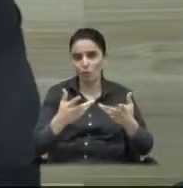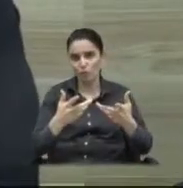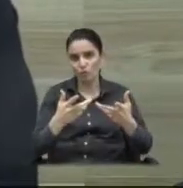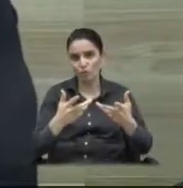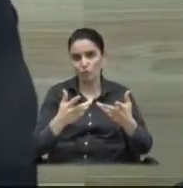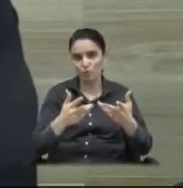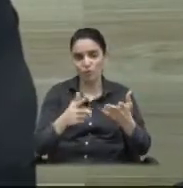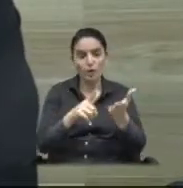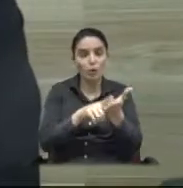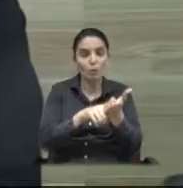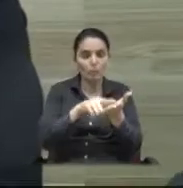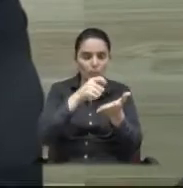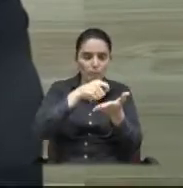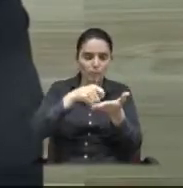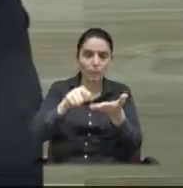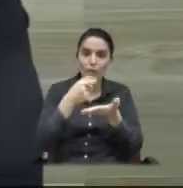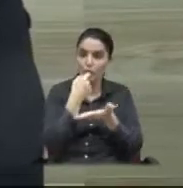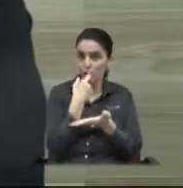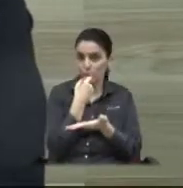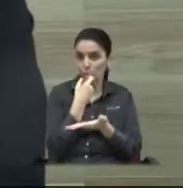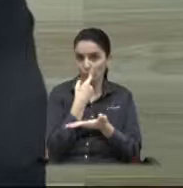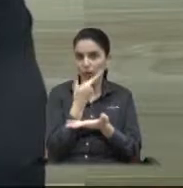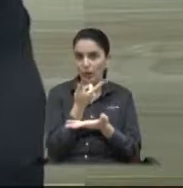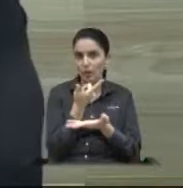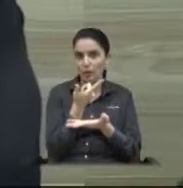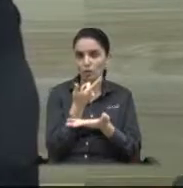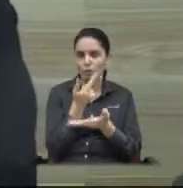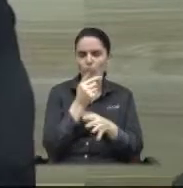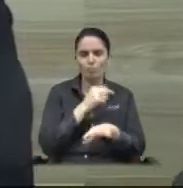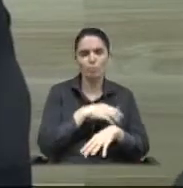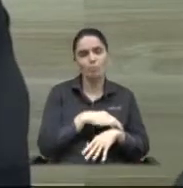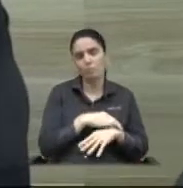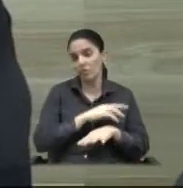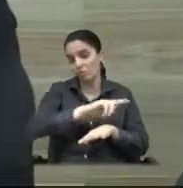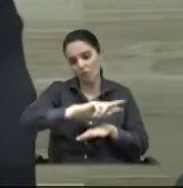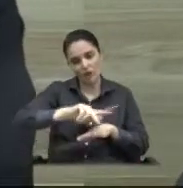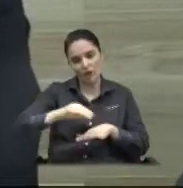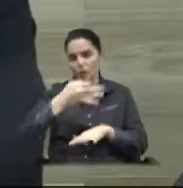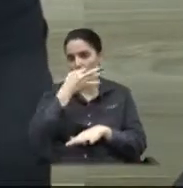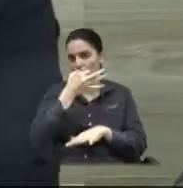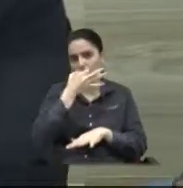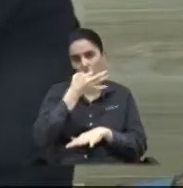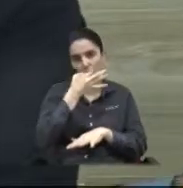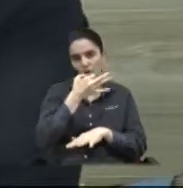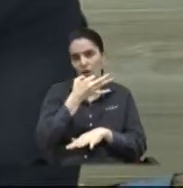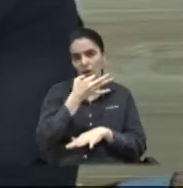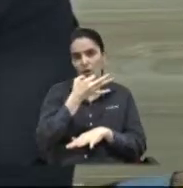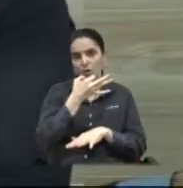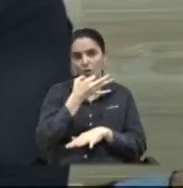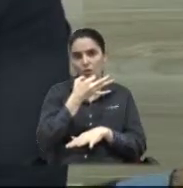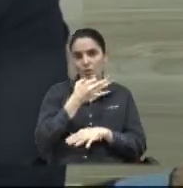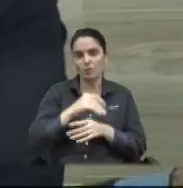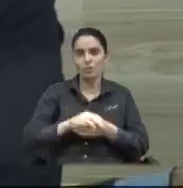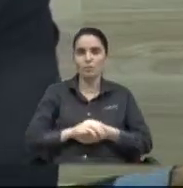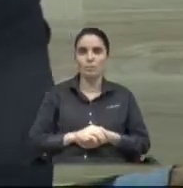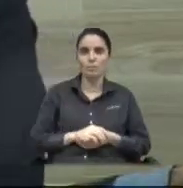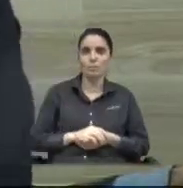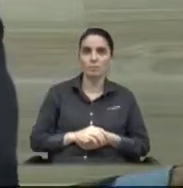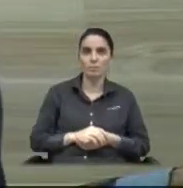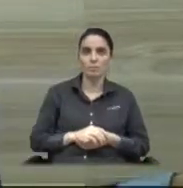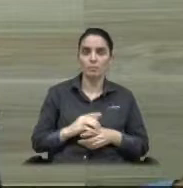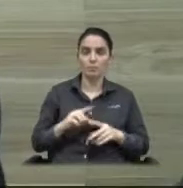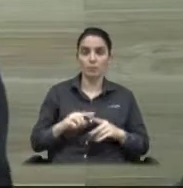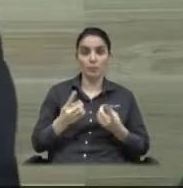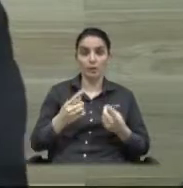aí, obviamente que existem várias opiniões, mas eu compartilho, juntamente com meu falecido